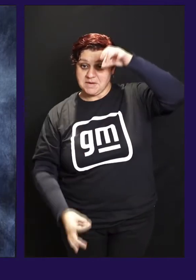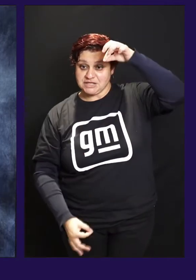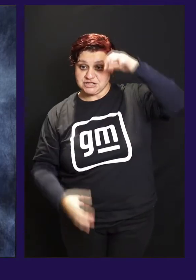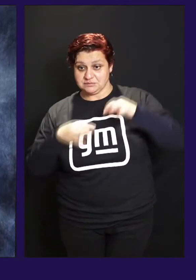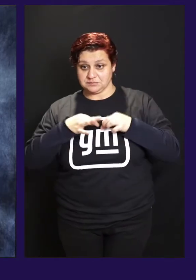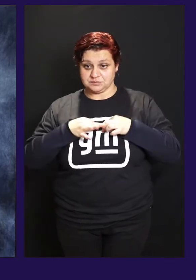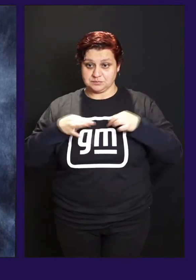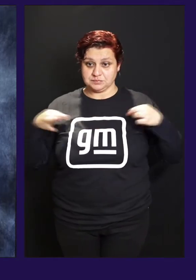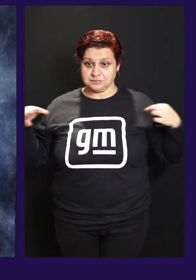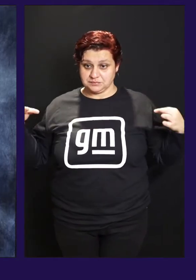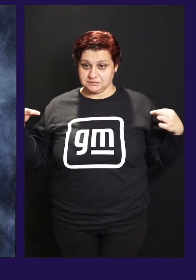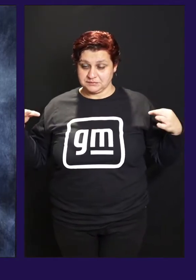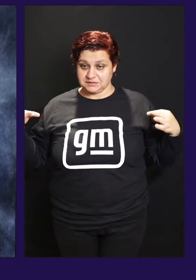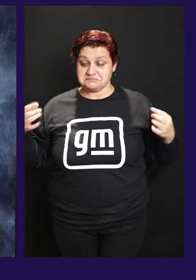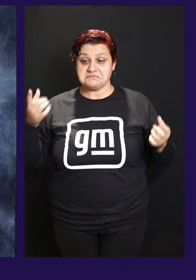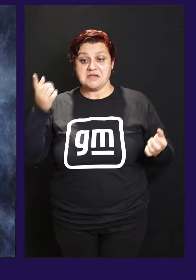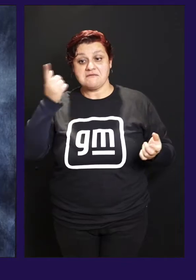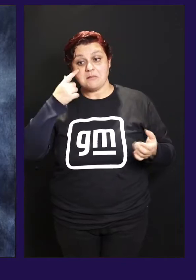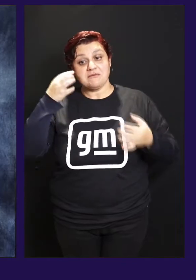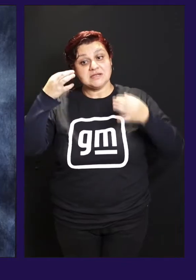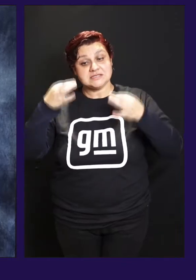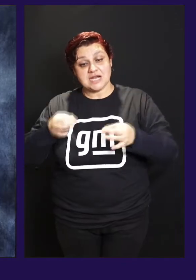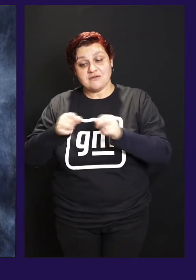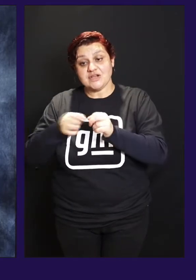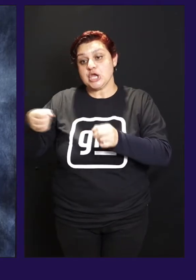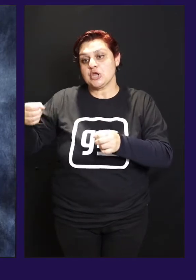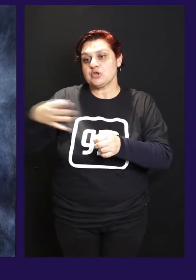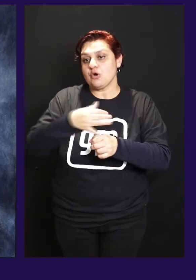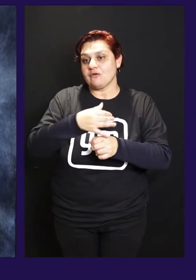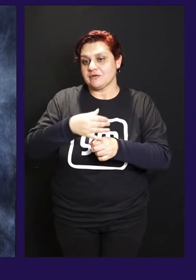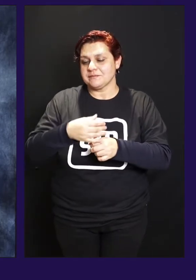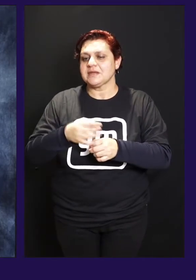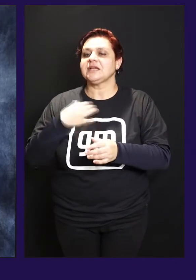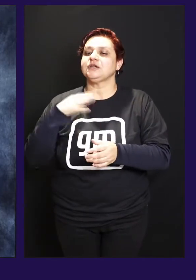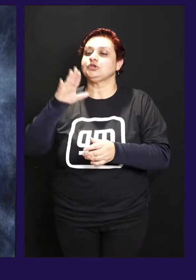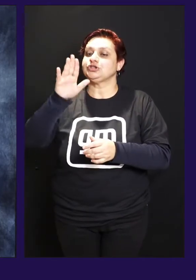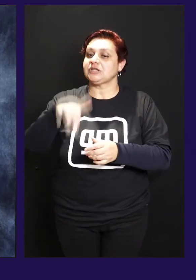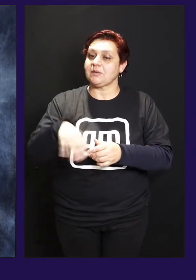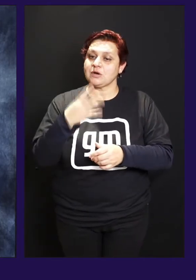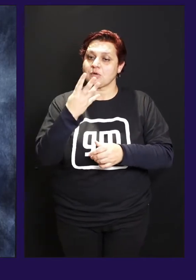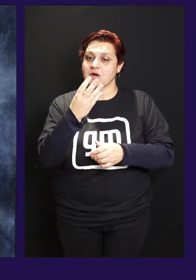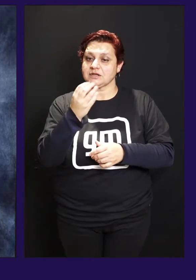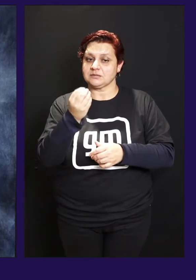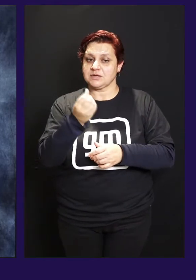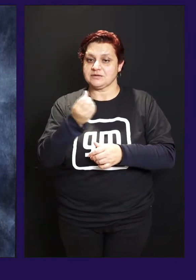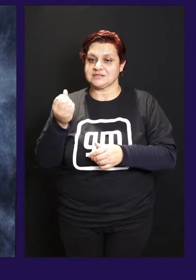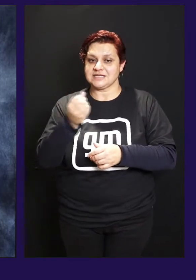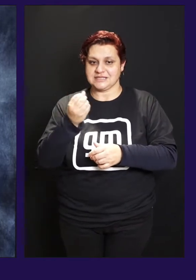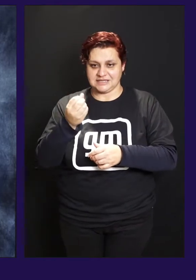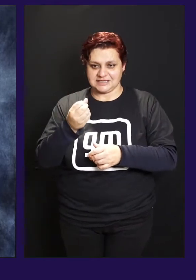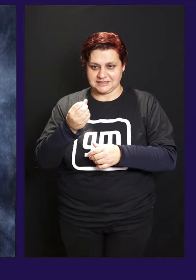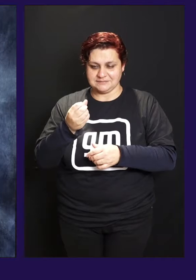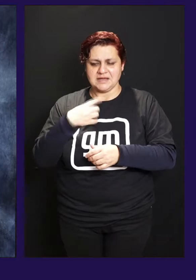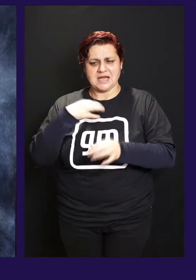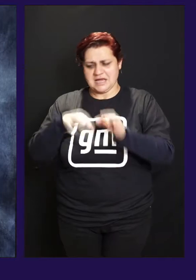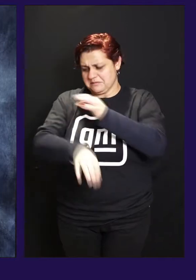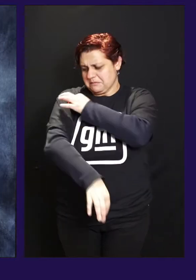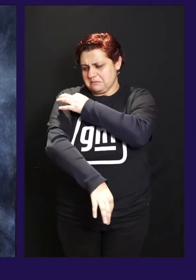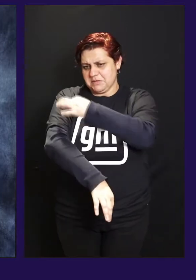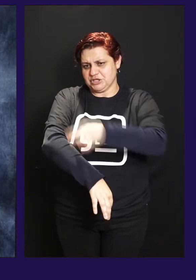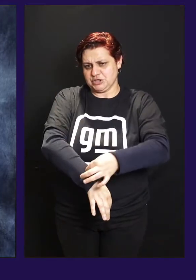conceito que eu acredito que nós aprendemos errado. Eu cresci assim também, eu acredito que você também cresceu pensando